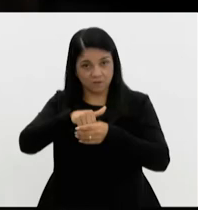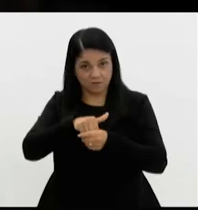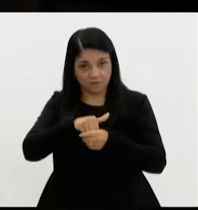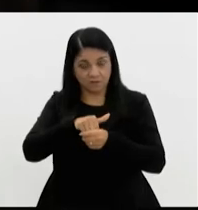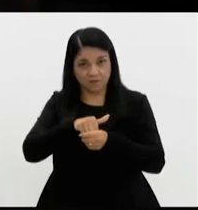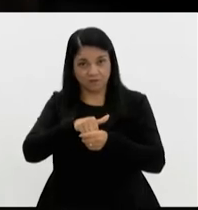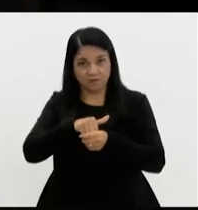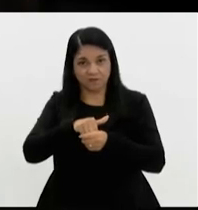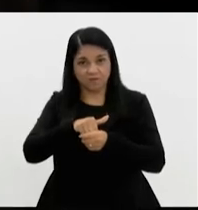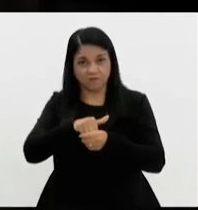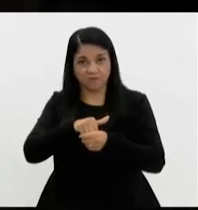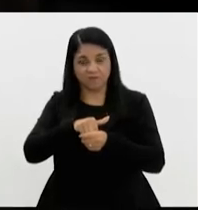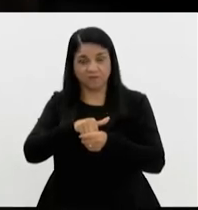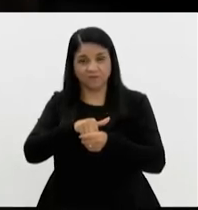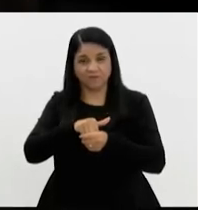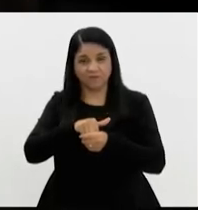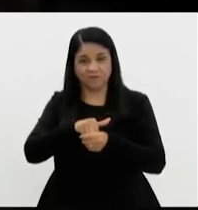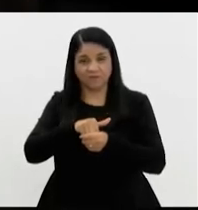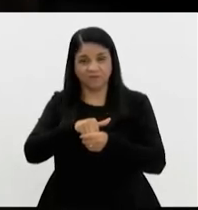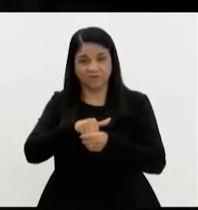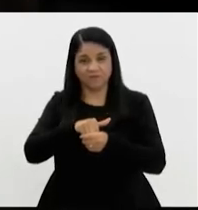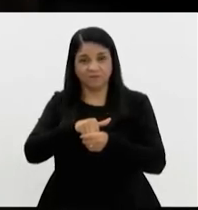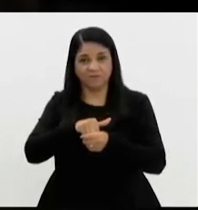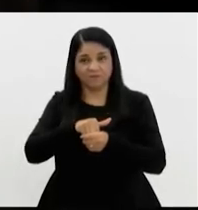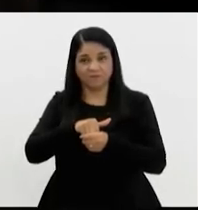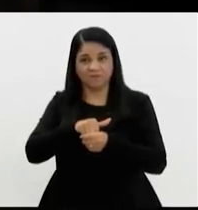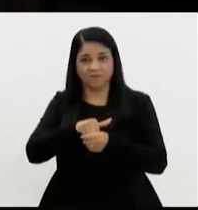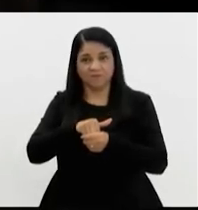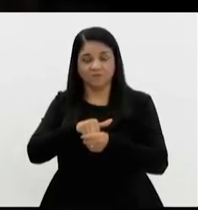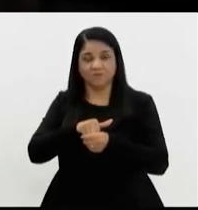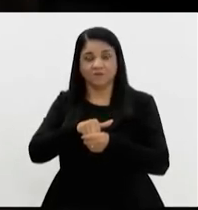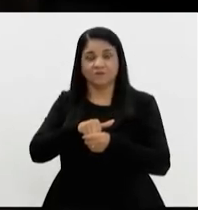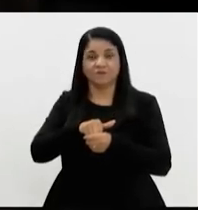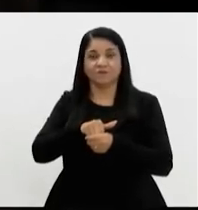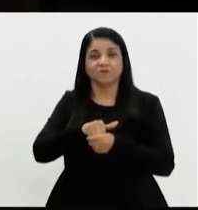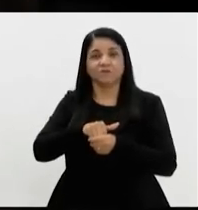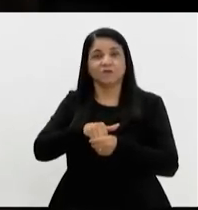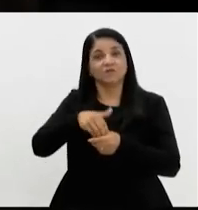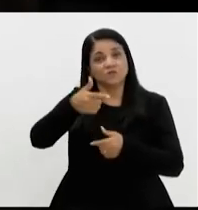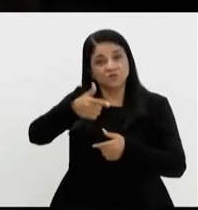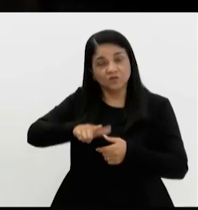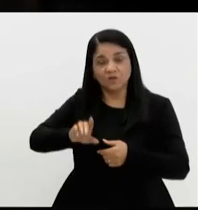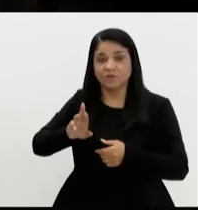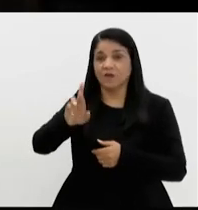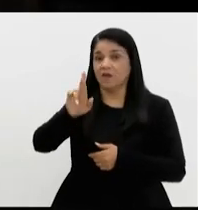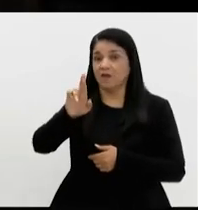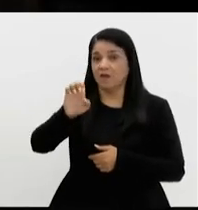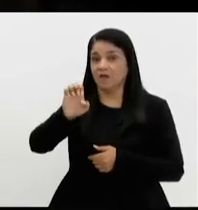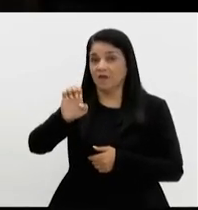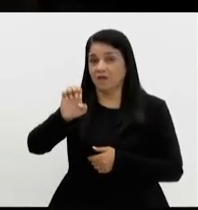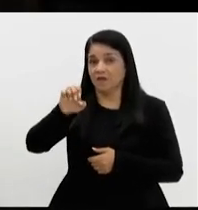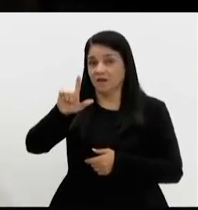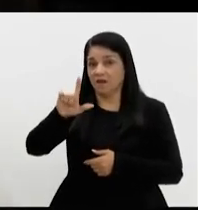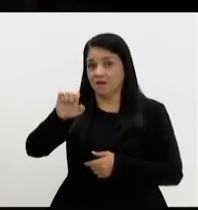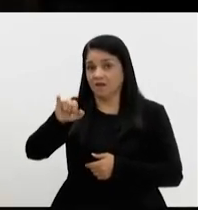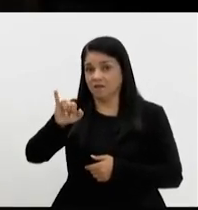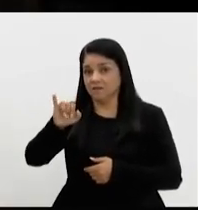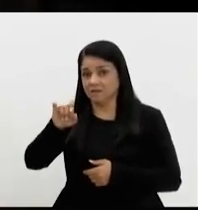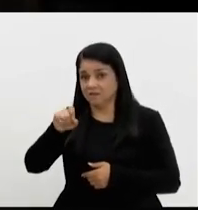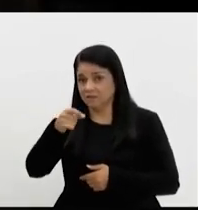eleitorais com a figura da reeleição a hipóteses em que o bem